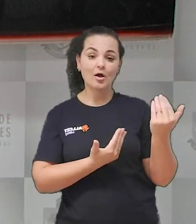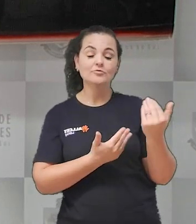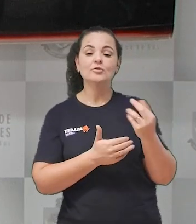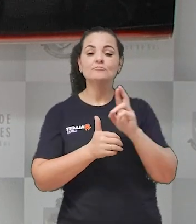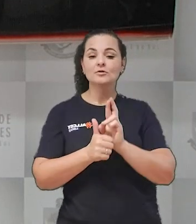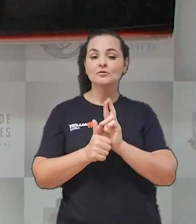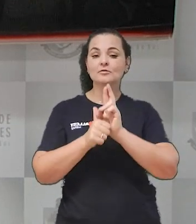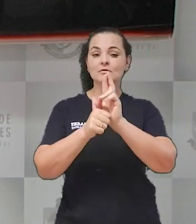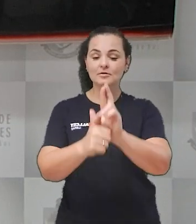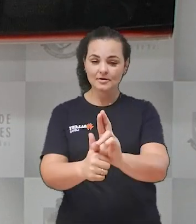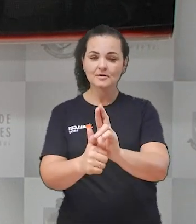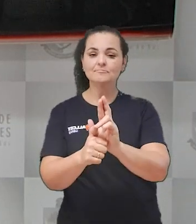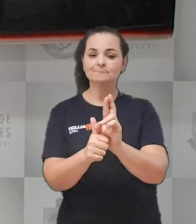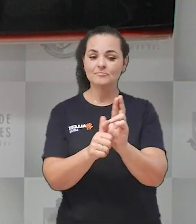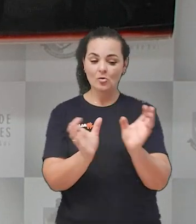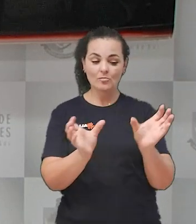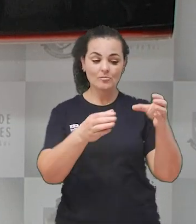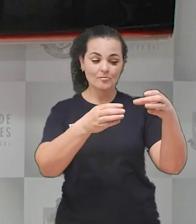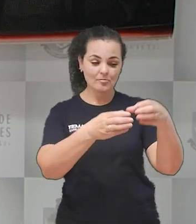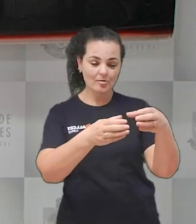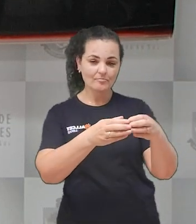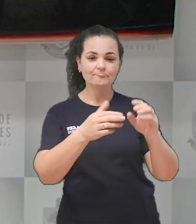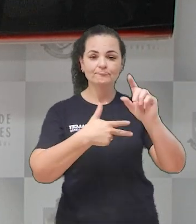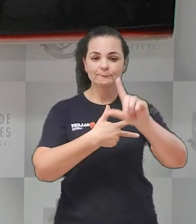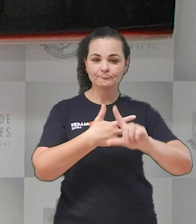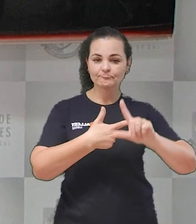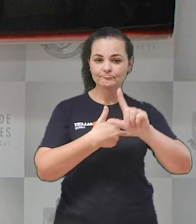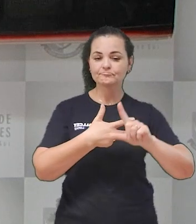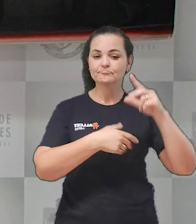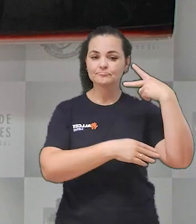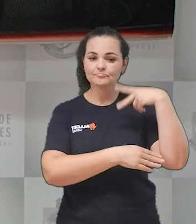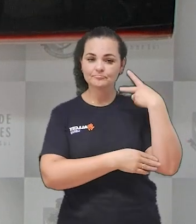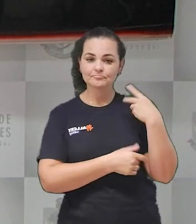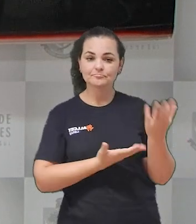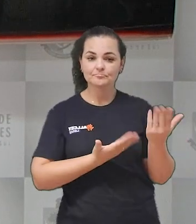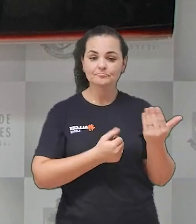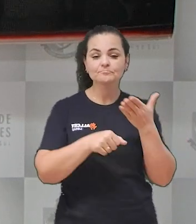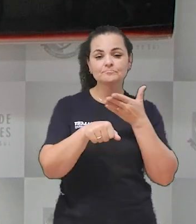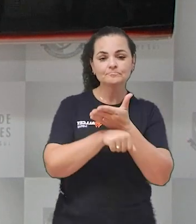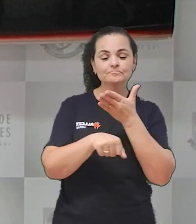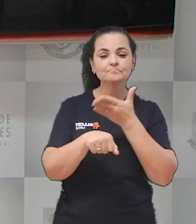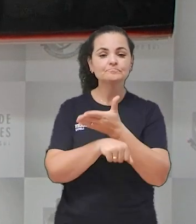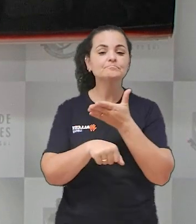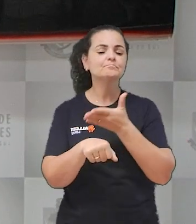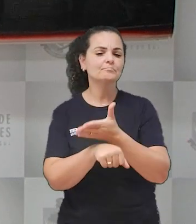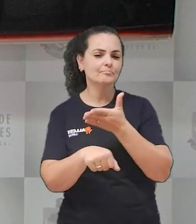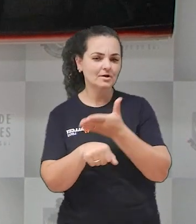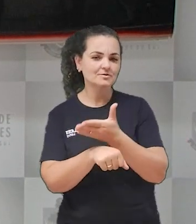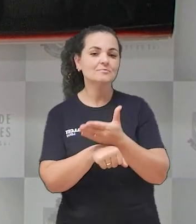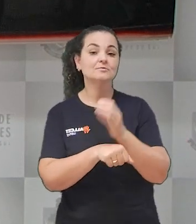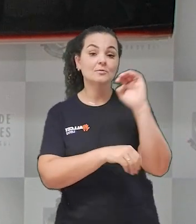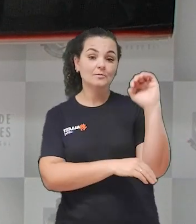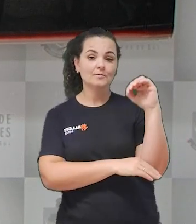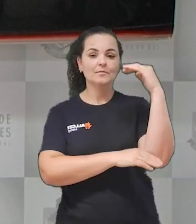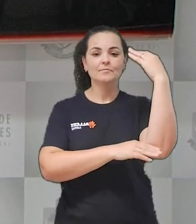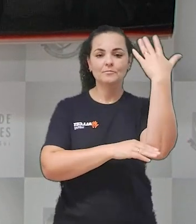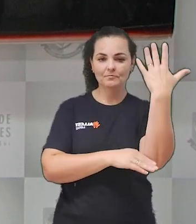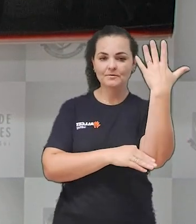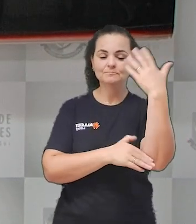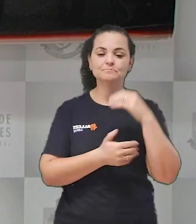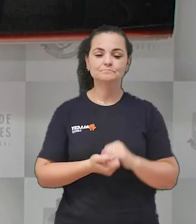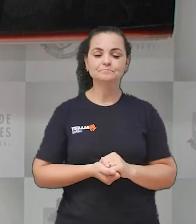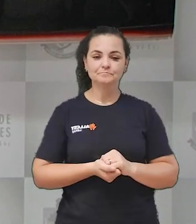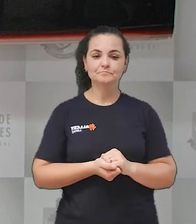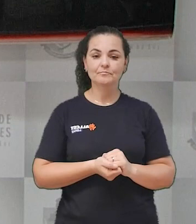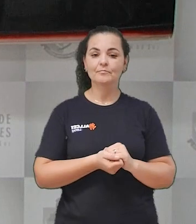representantes foi fundamental para que o maior grupo legislativo de vereadores Mirins da região participasse ativamente